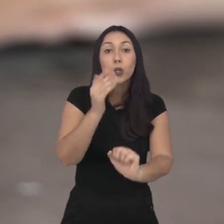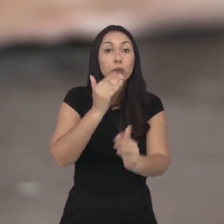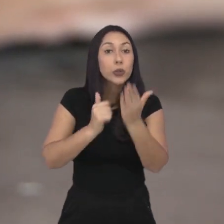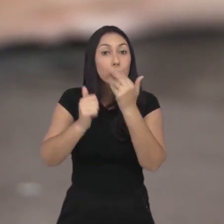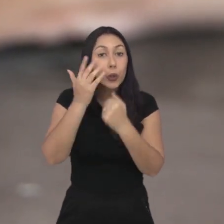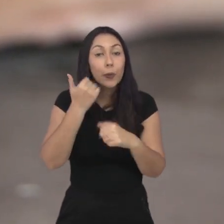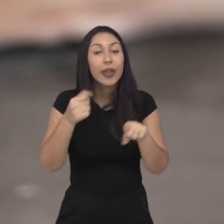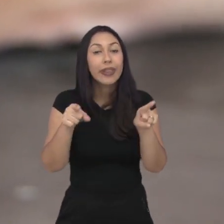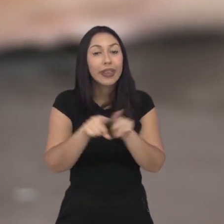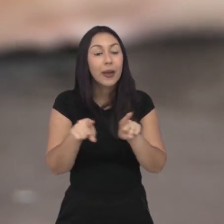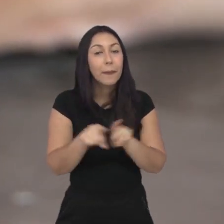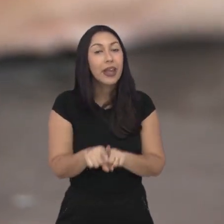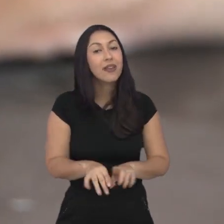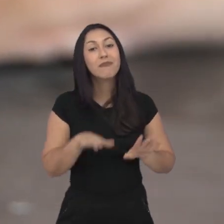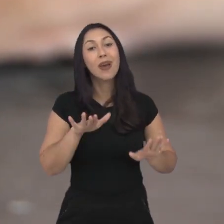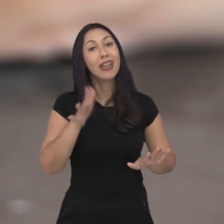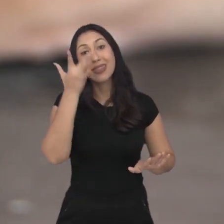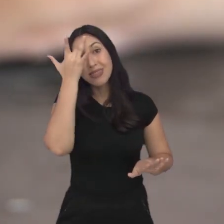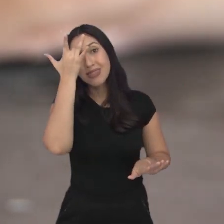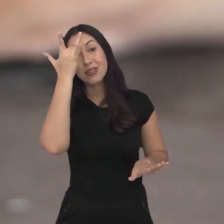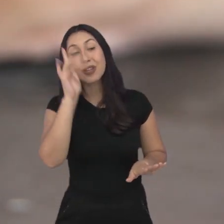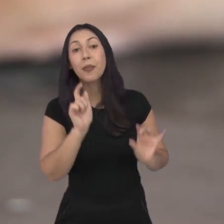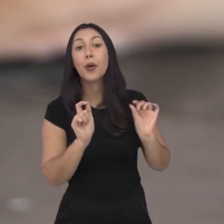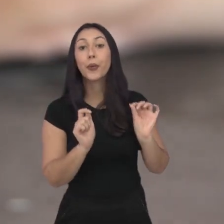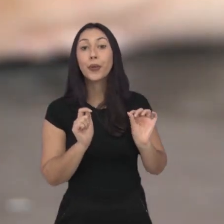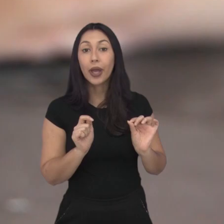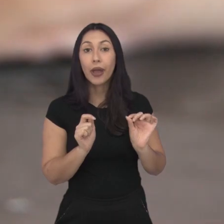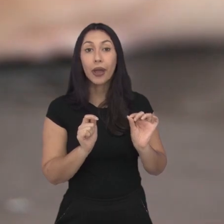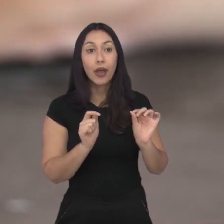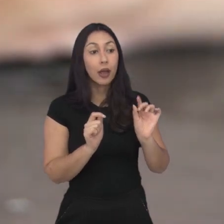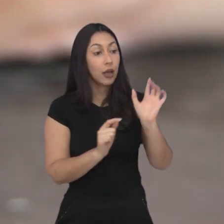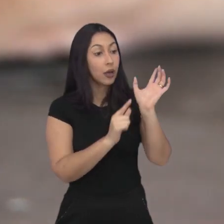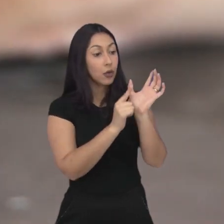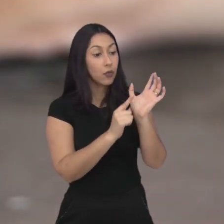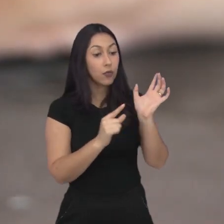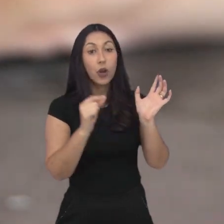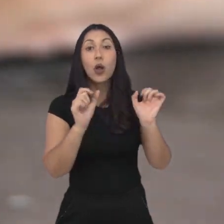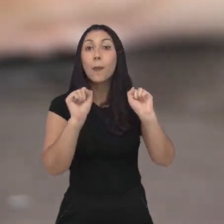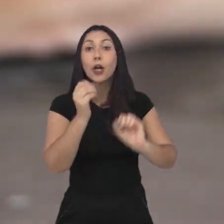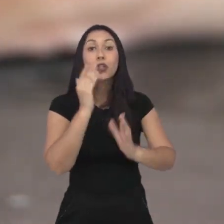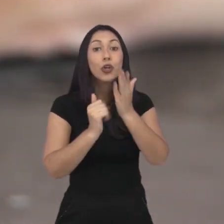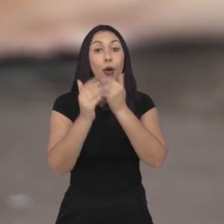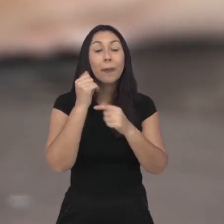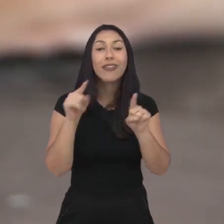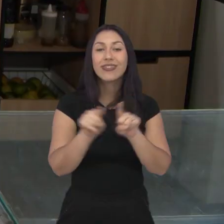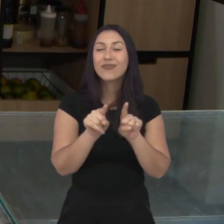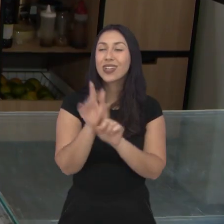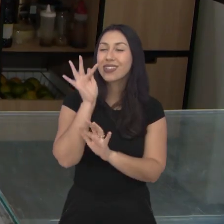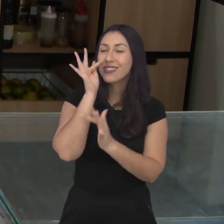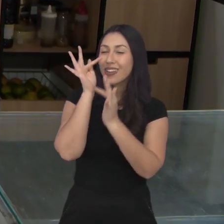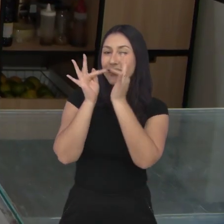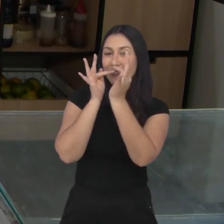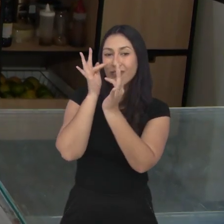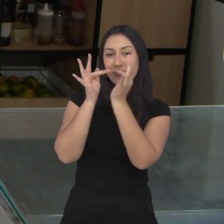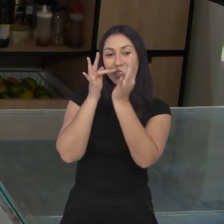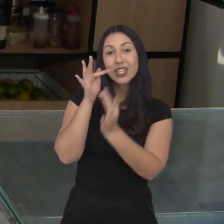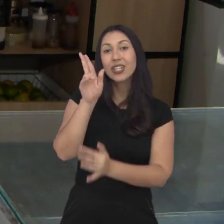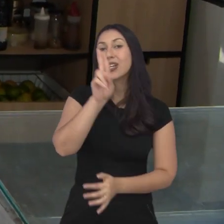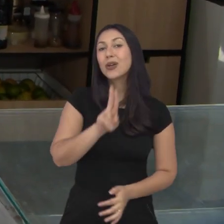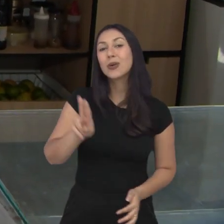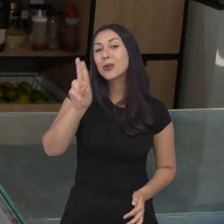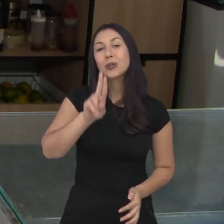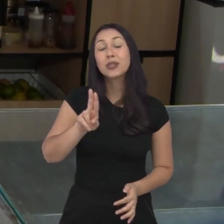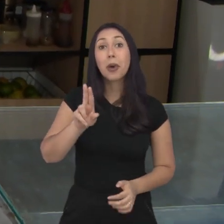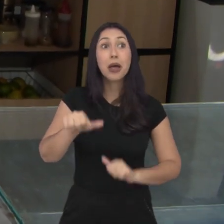também comestíveis. O que pouca gente sabe é que também as suas folhas podem ser alimento, além das suas flores, que a gente